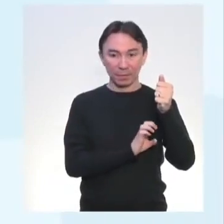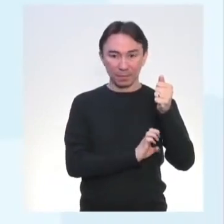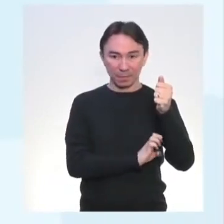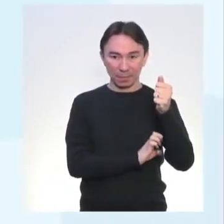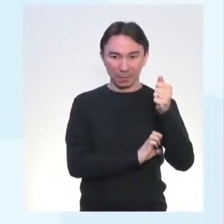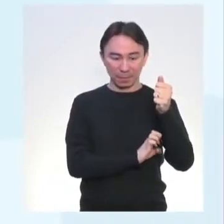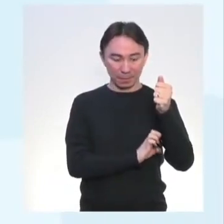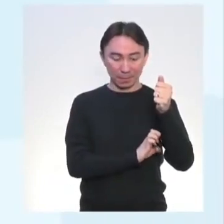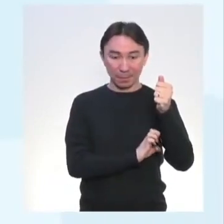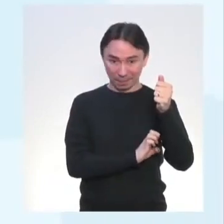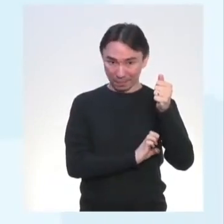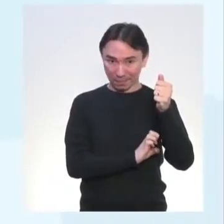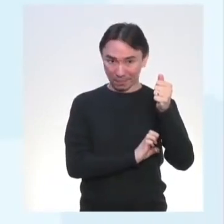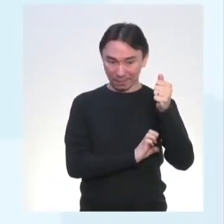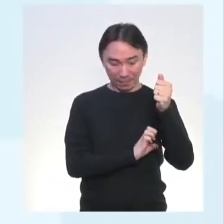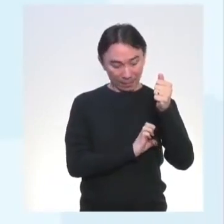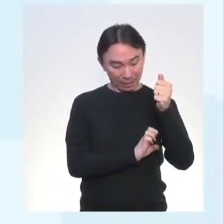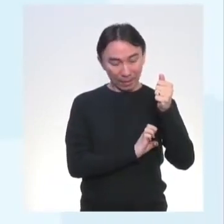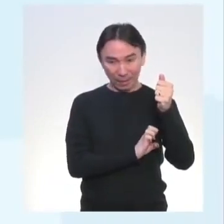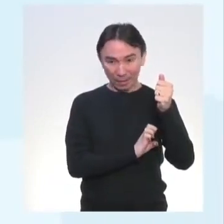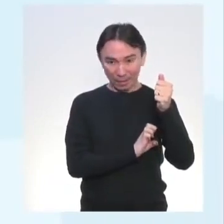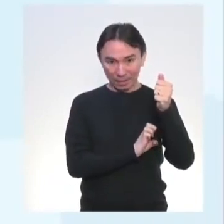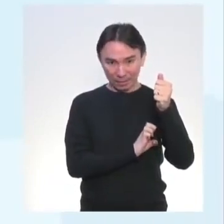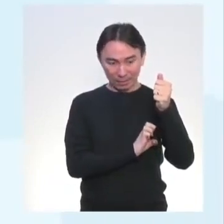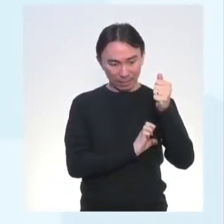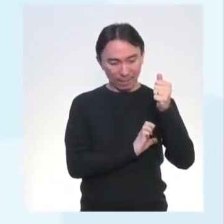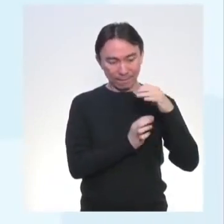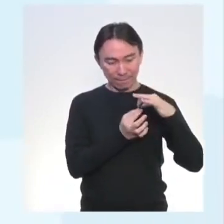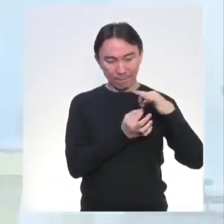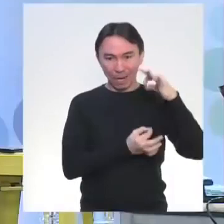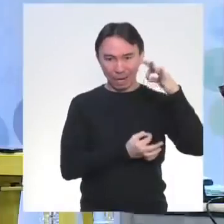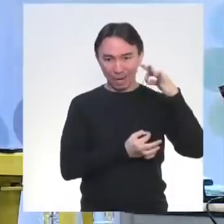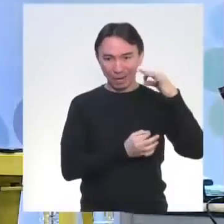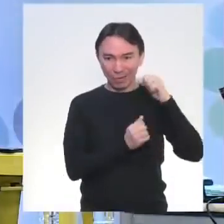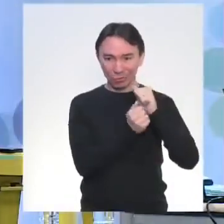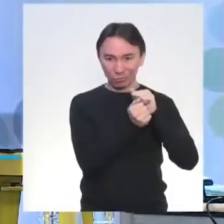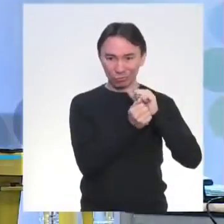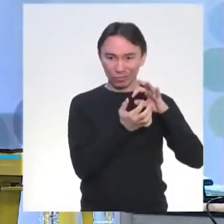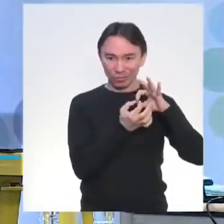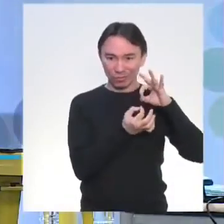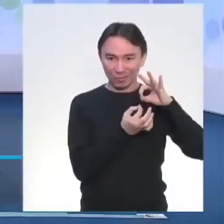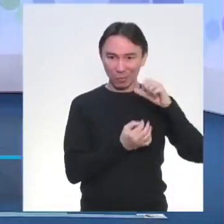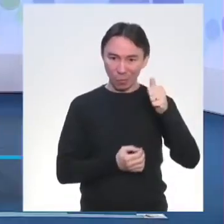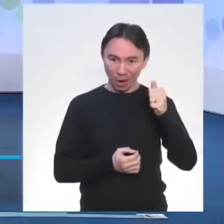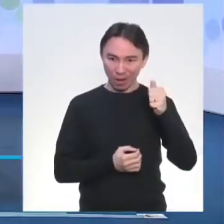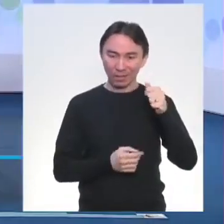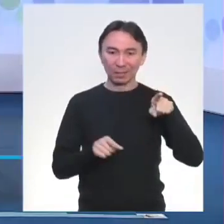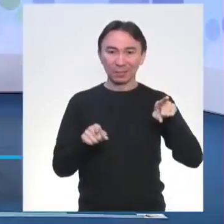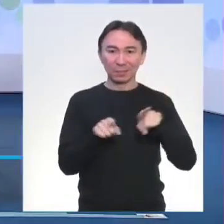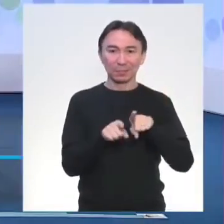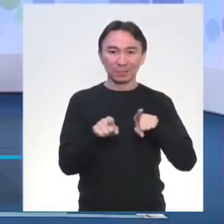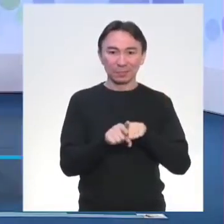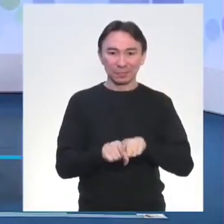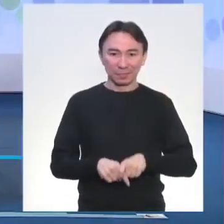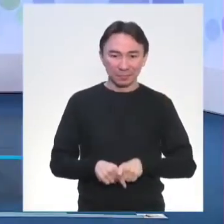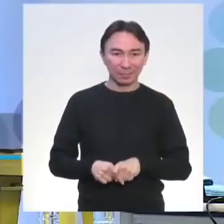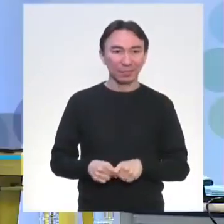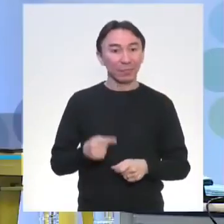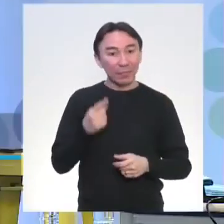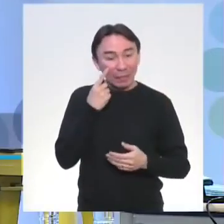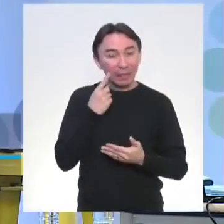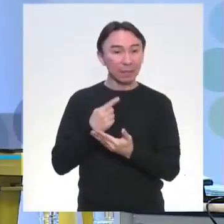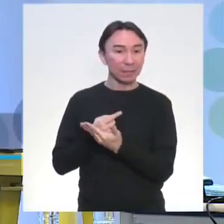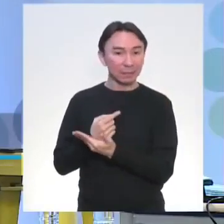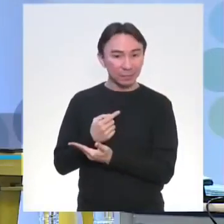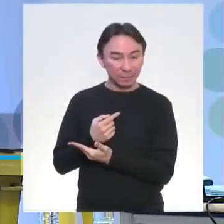gente para no E, e esse E também é ligado no A. Então tá aí, ó, bonitinho, né? Achei lindo. Se essa